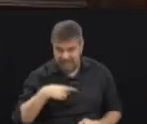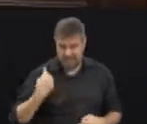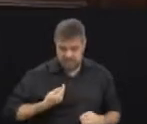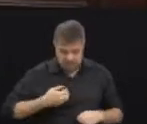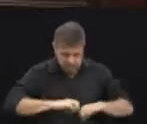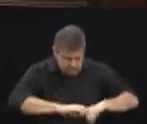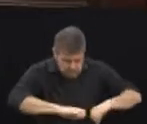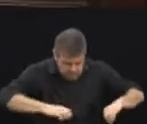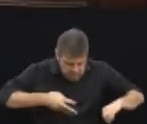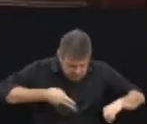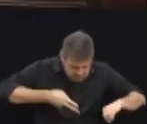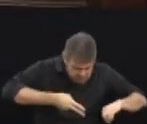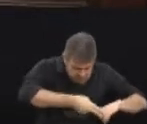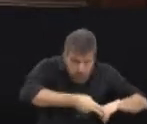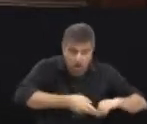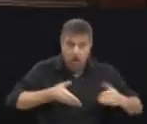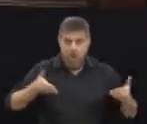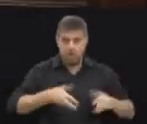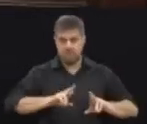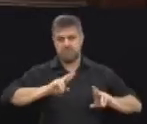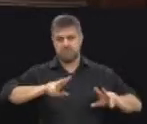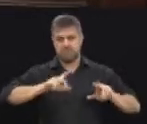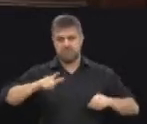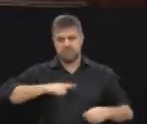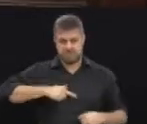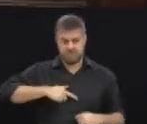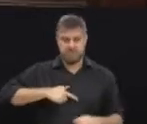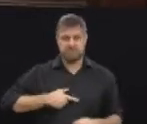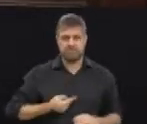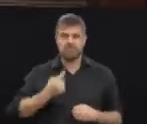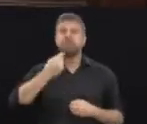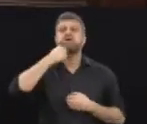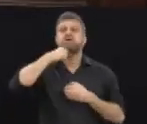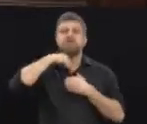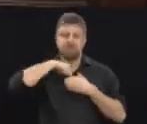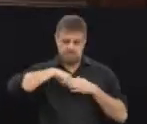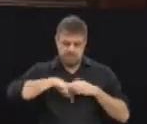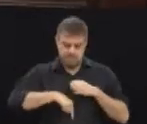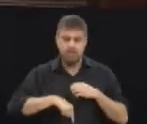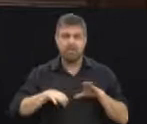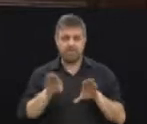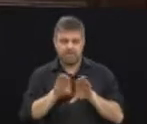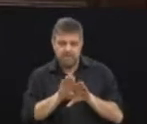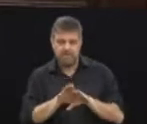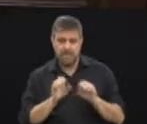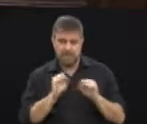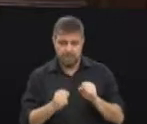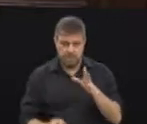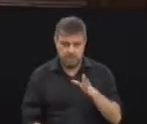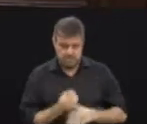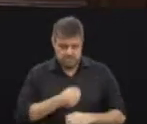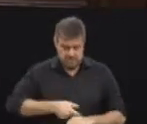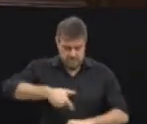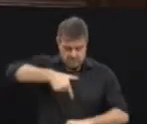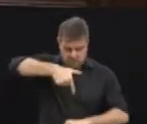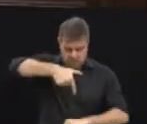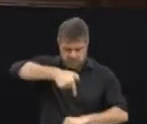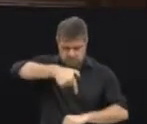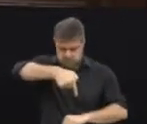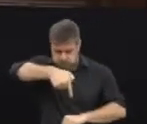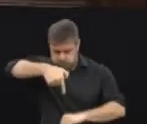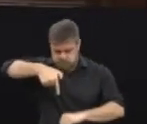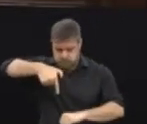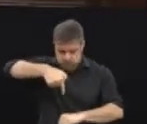gente abria o paciente para retirar o cálculo. Hoje é feito de maneira endoscópica, às vezes de maneira através de ondas de